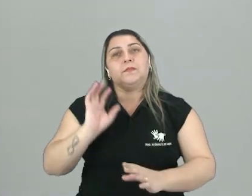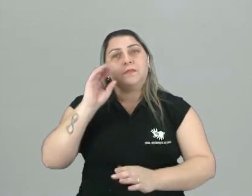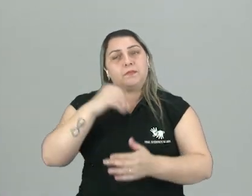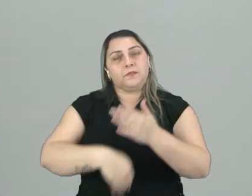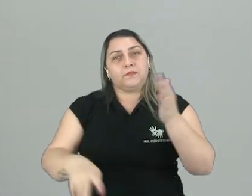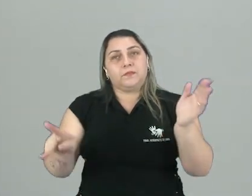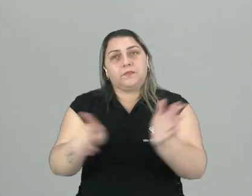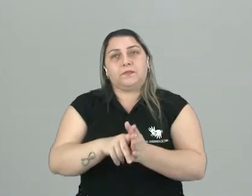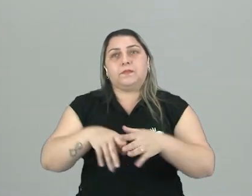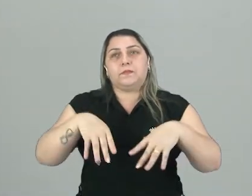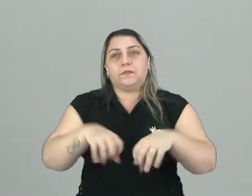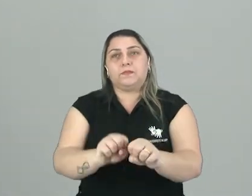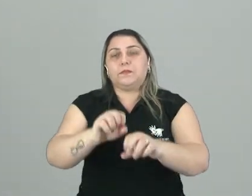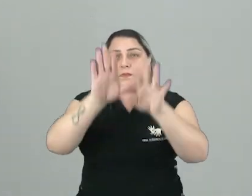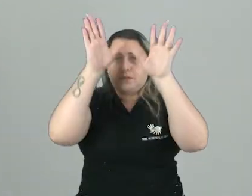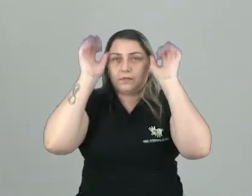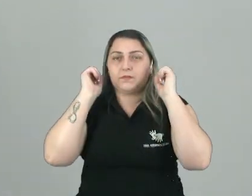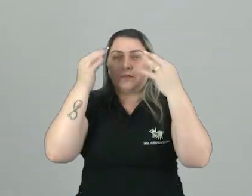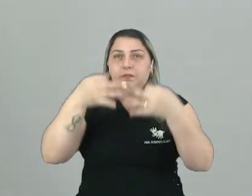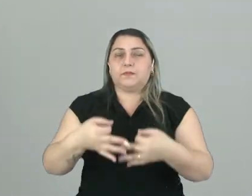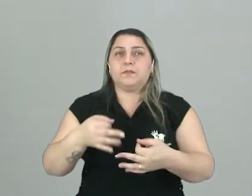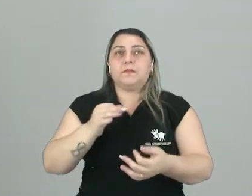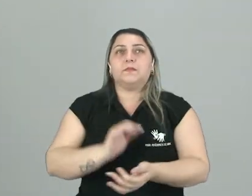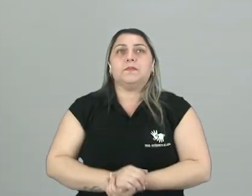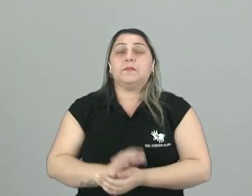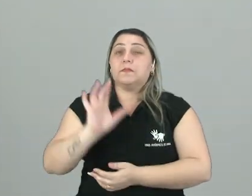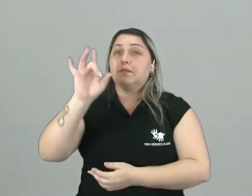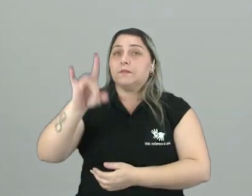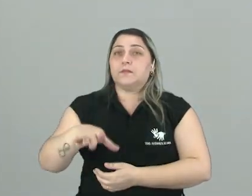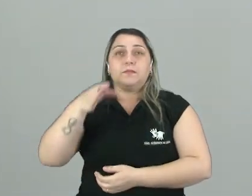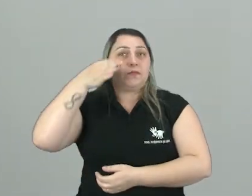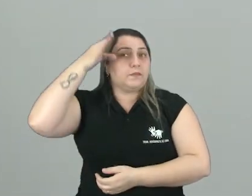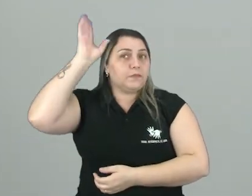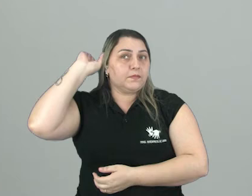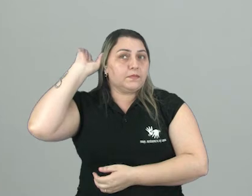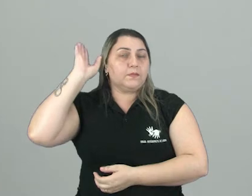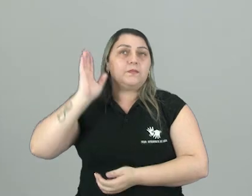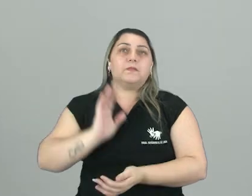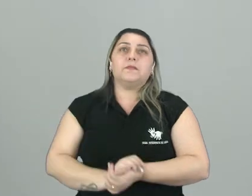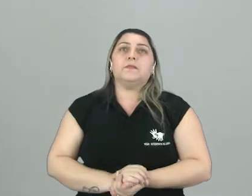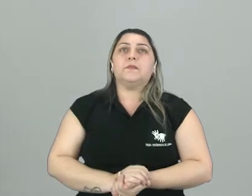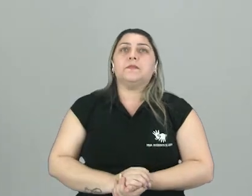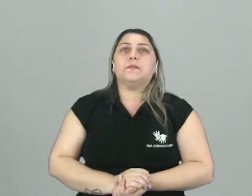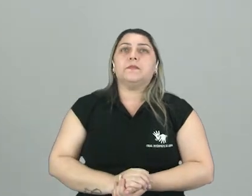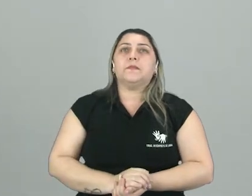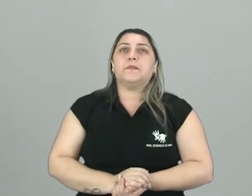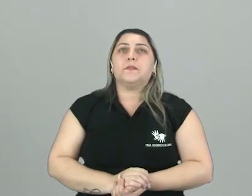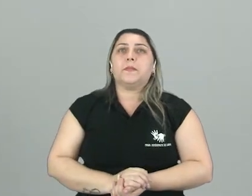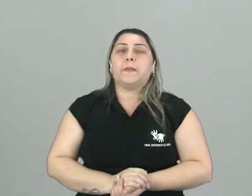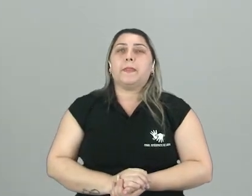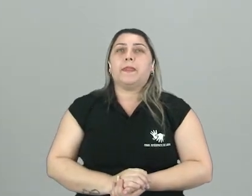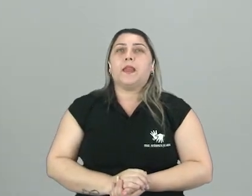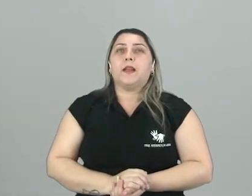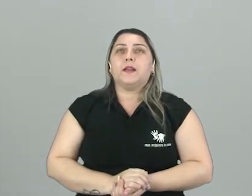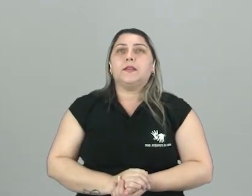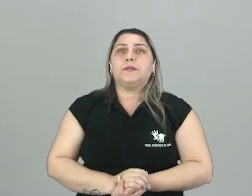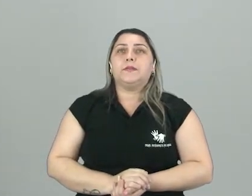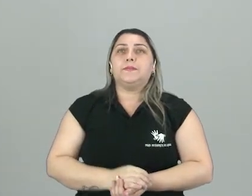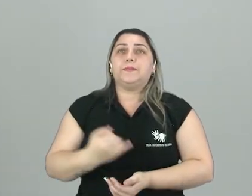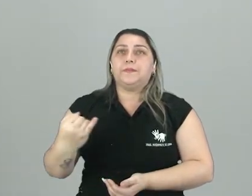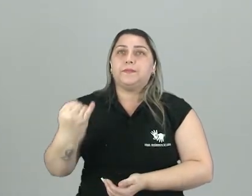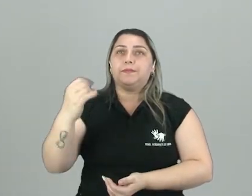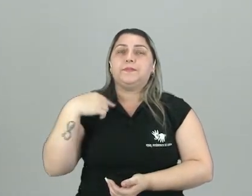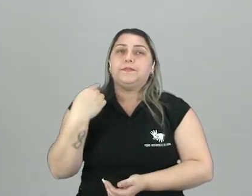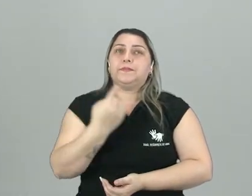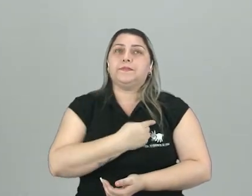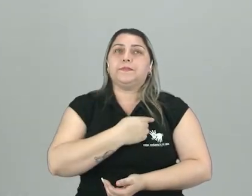do próprio território acreano, certo? E aí, por último, a gente tem outro momento de grande importância da nossa